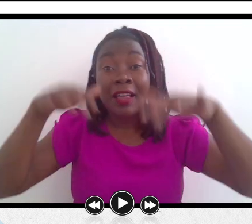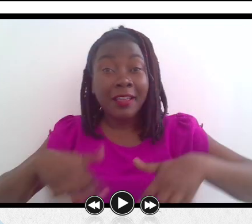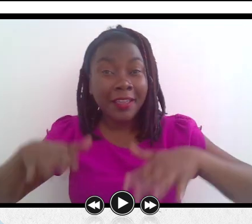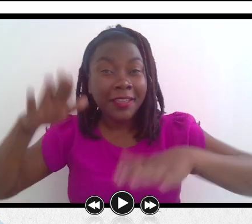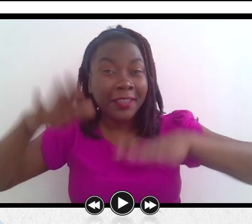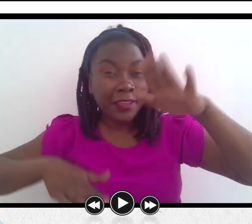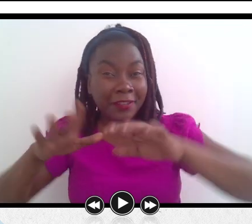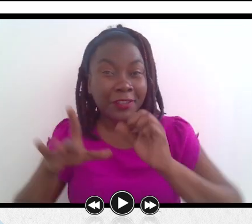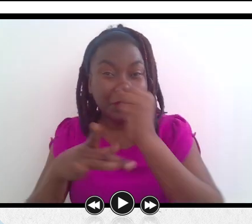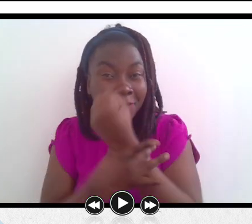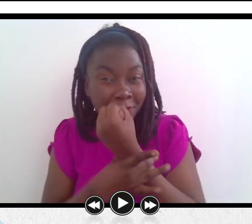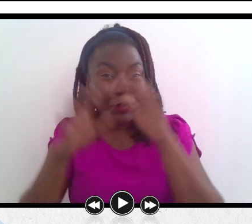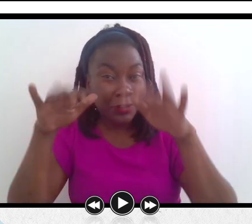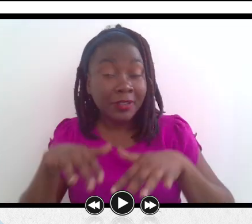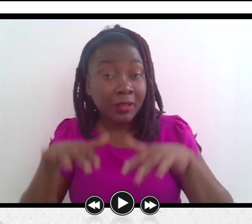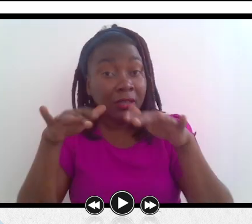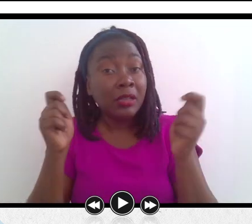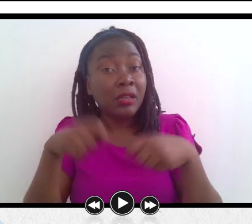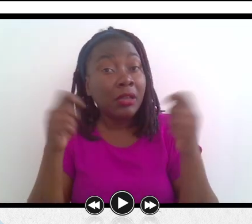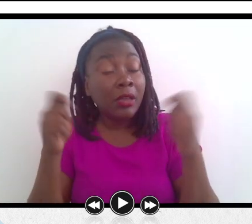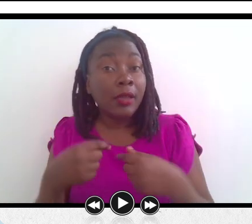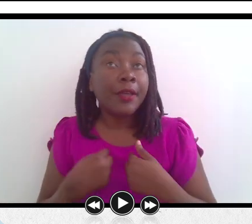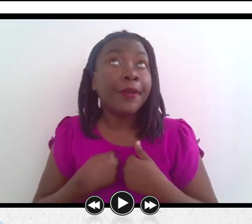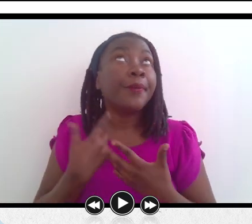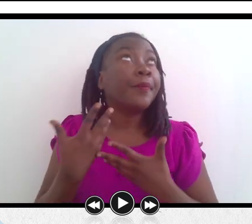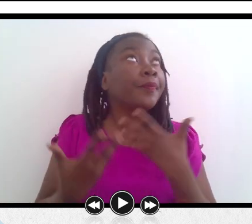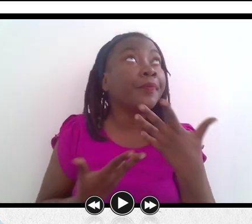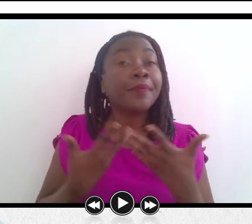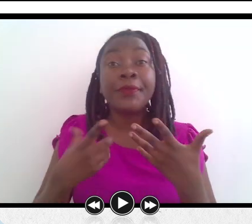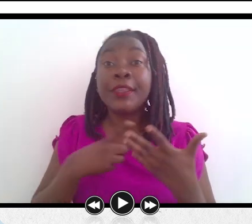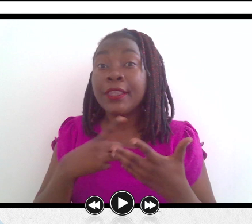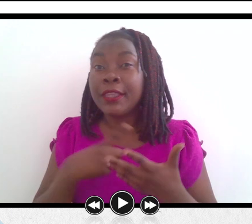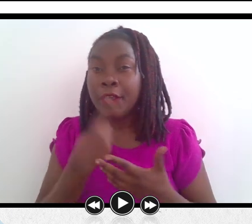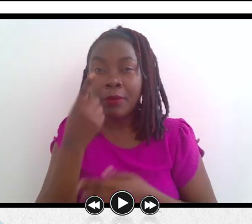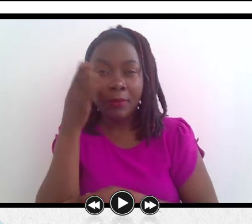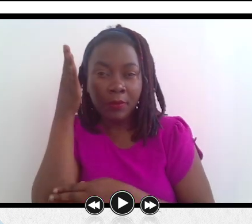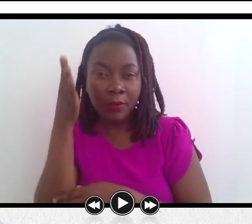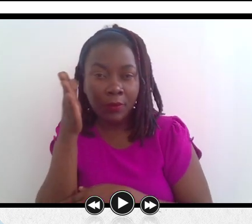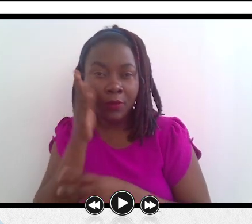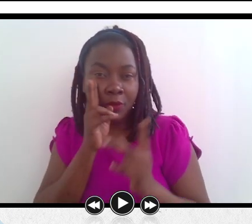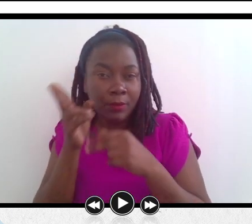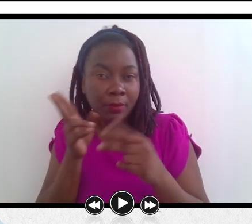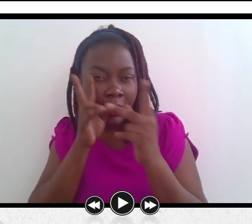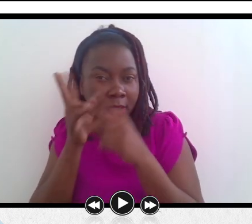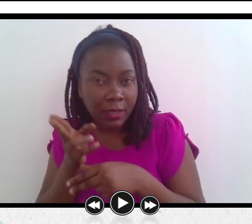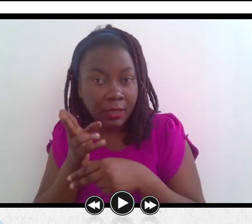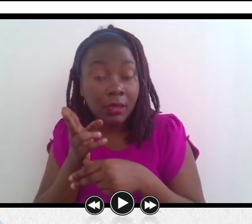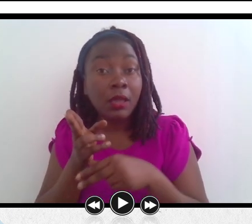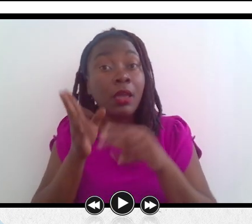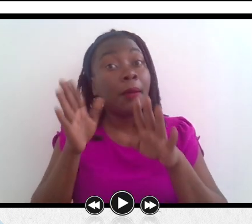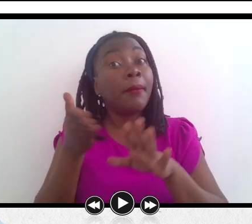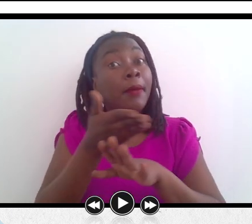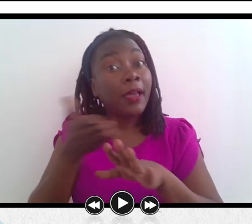de enchente lá tenha uma possibilidade de eu ter uma hospedagem, a minha casa foi alagada, eu tenho uma hospedagem, mas eles